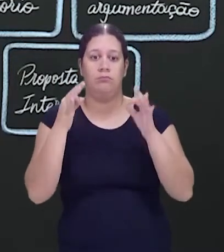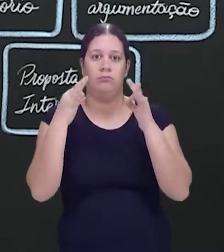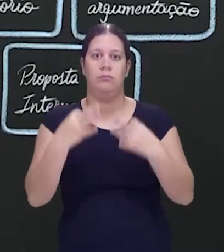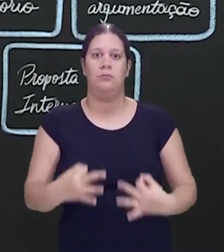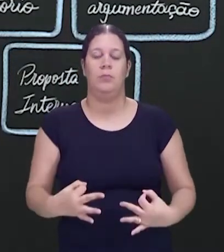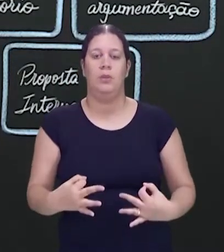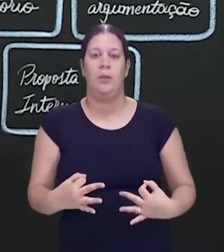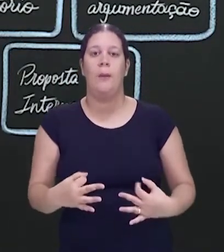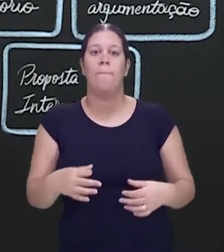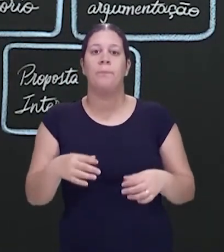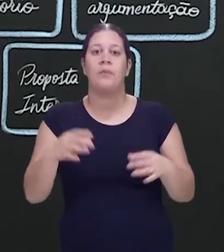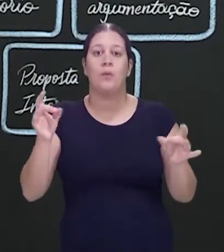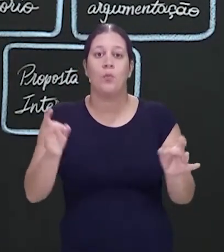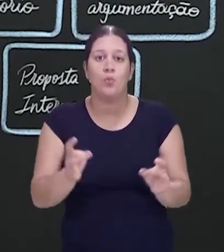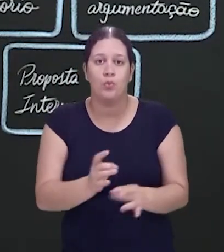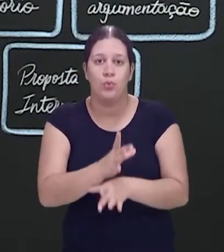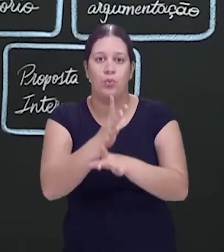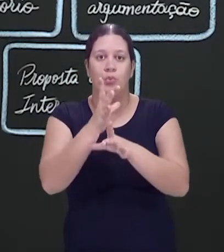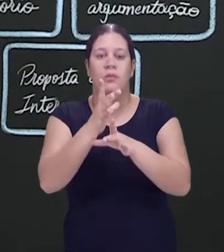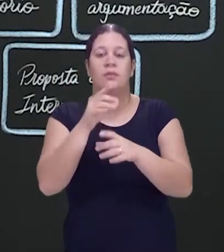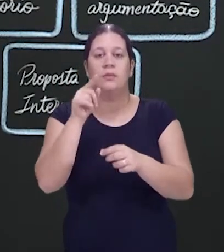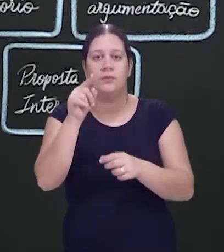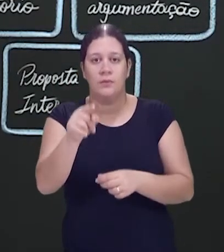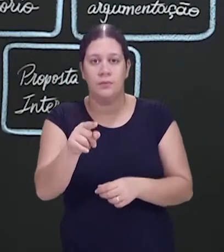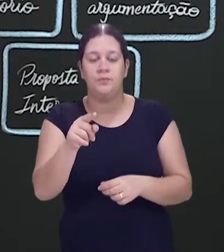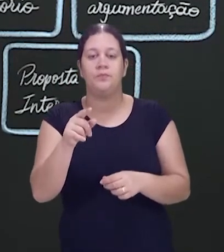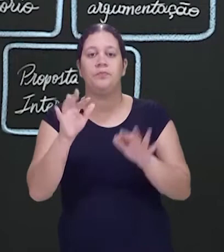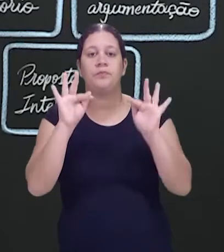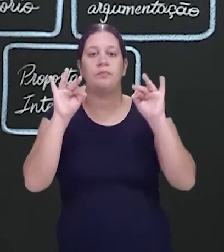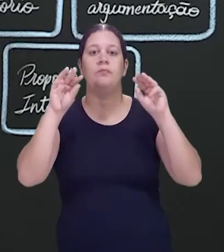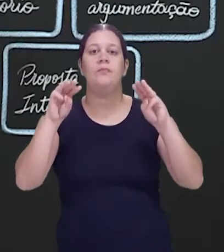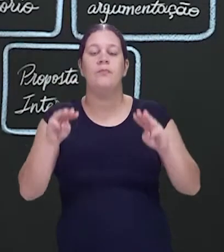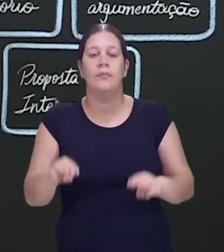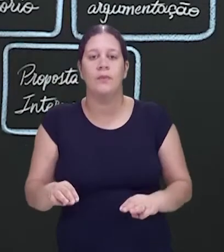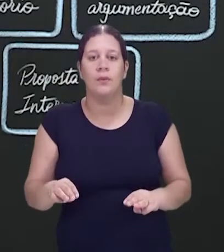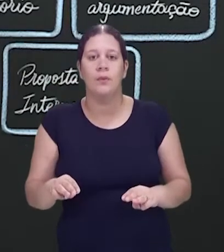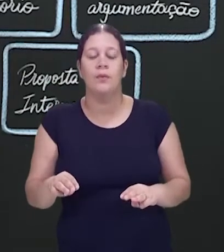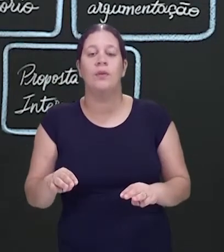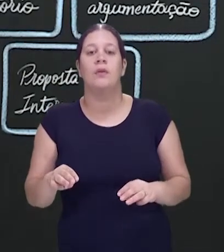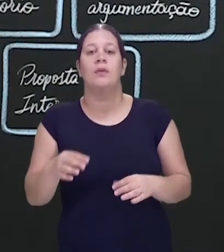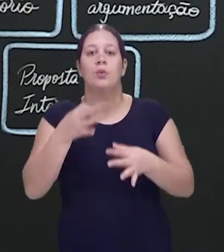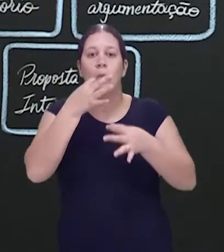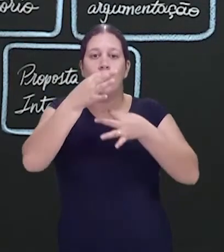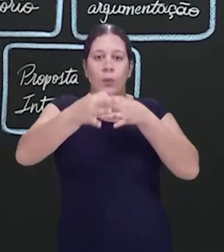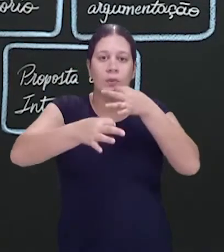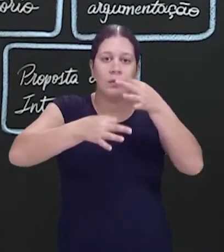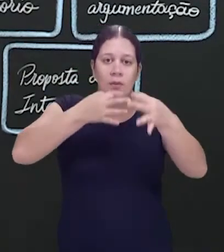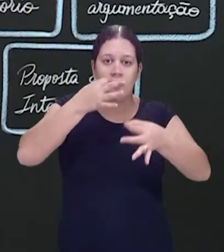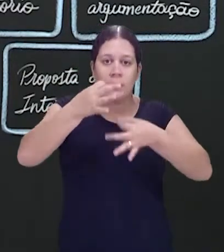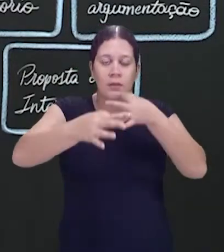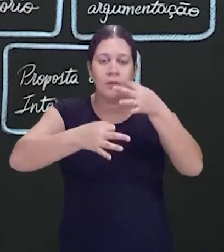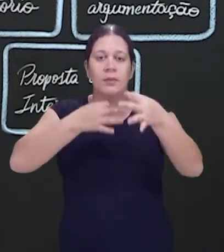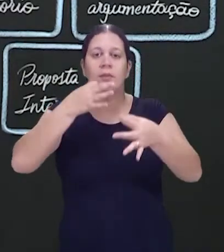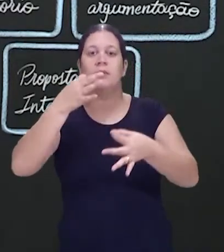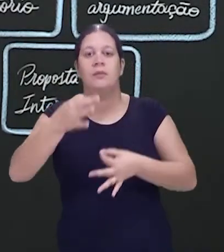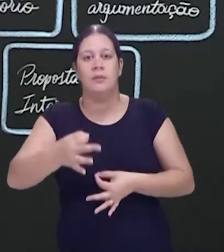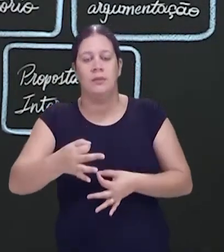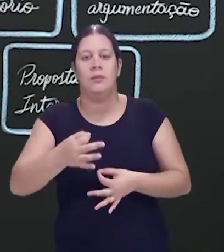um todo completo. Na conclusão, você precisa, além de finalizar, você precisa sugerir, você